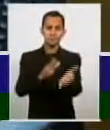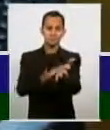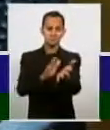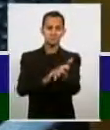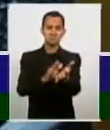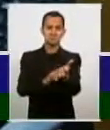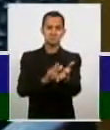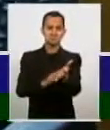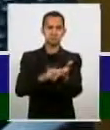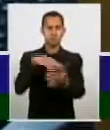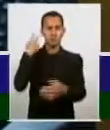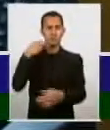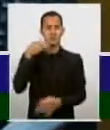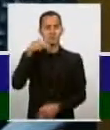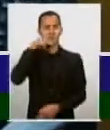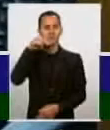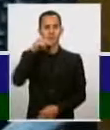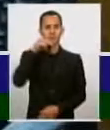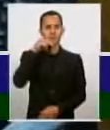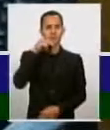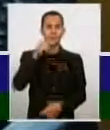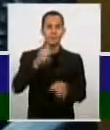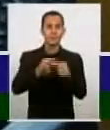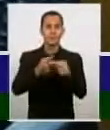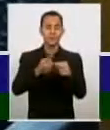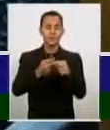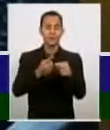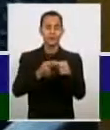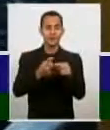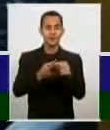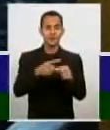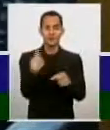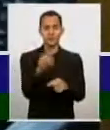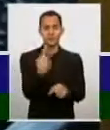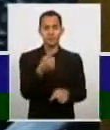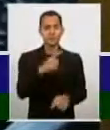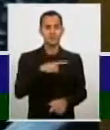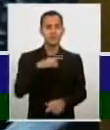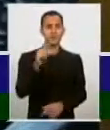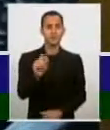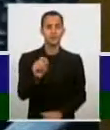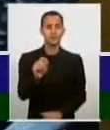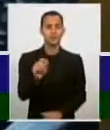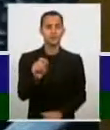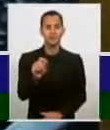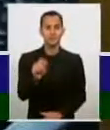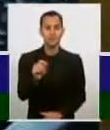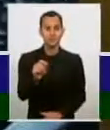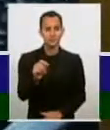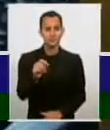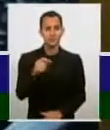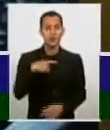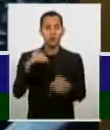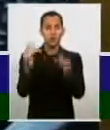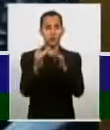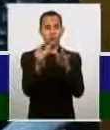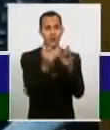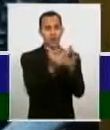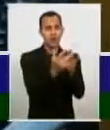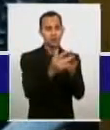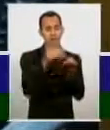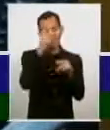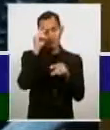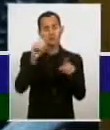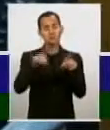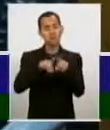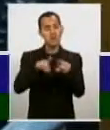parabenizar o vereador Márcio Nobre, porque nós temos tido contato com pessoas que têm